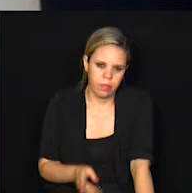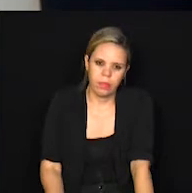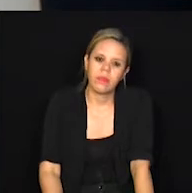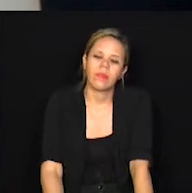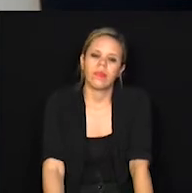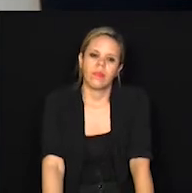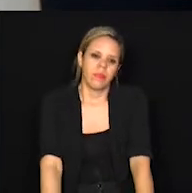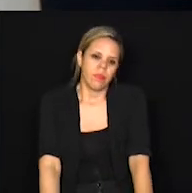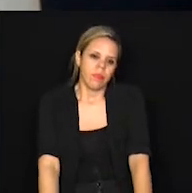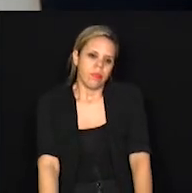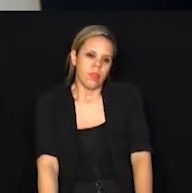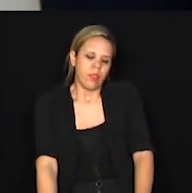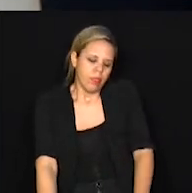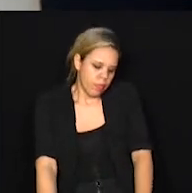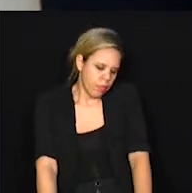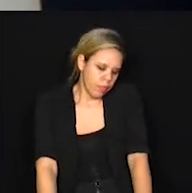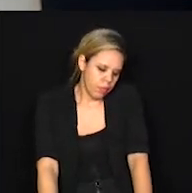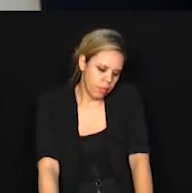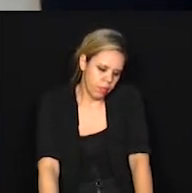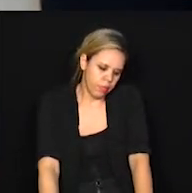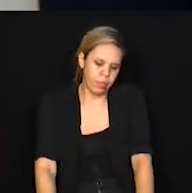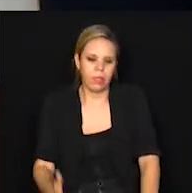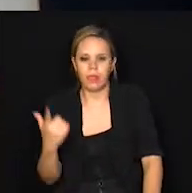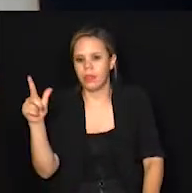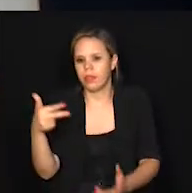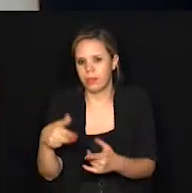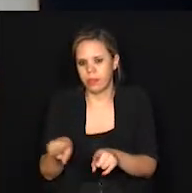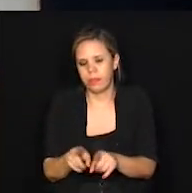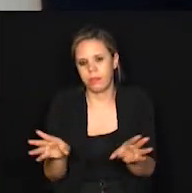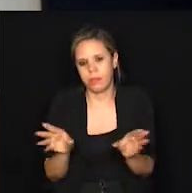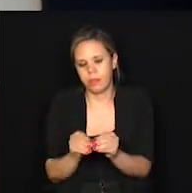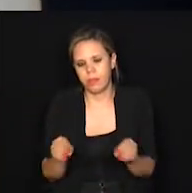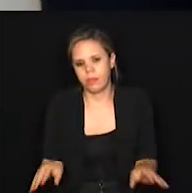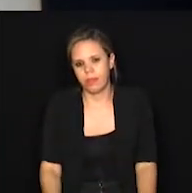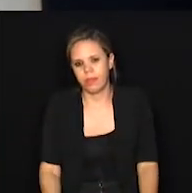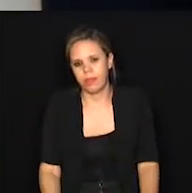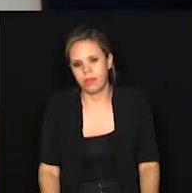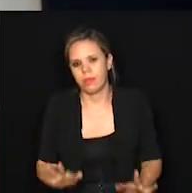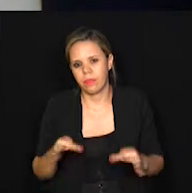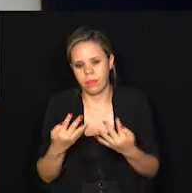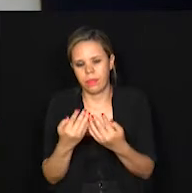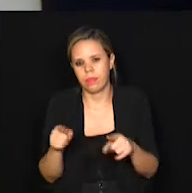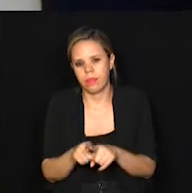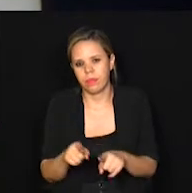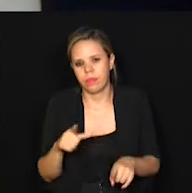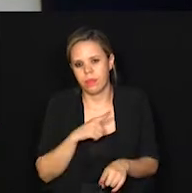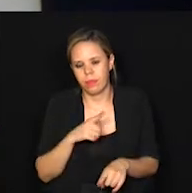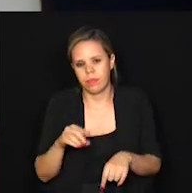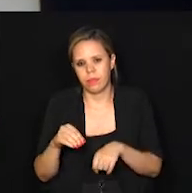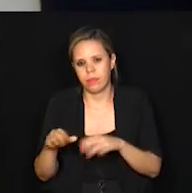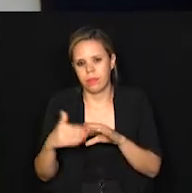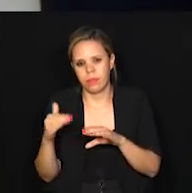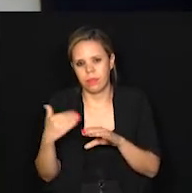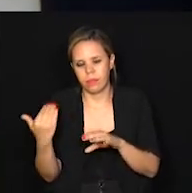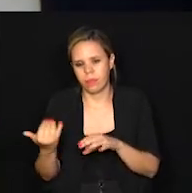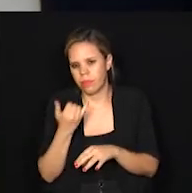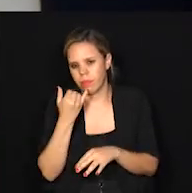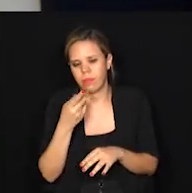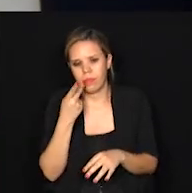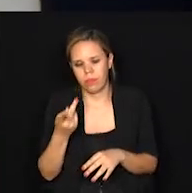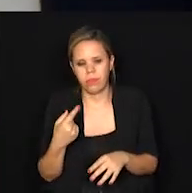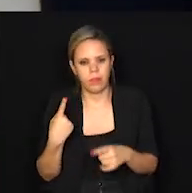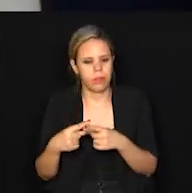leve em consideração e pense, né, sobre isso. Outro questionamento que eu gostaria de